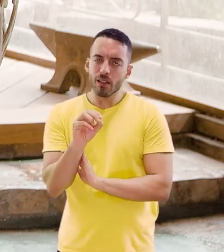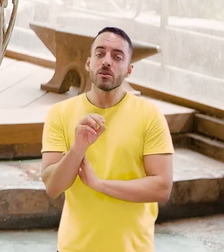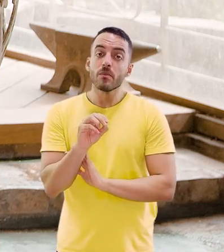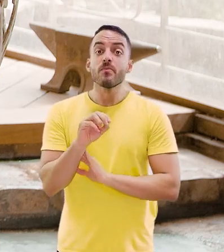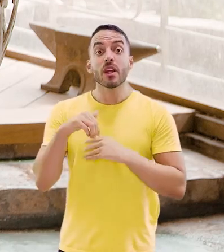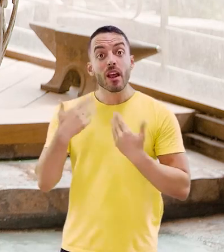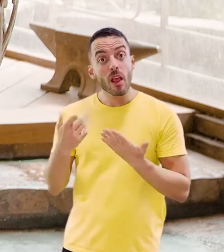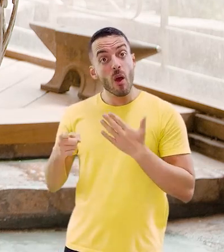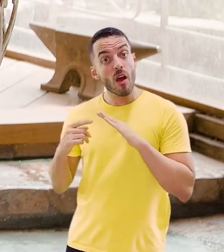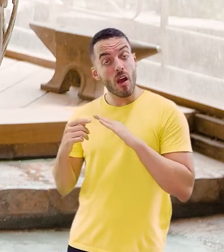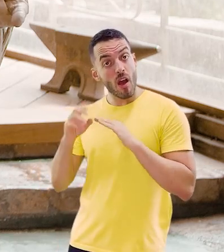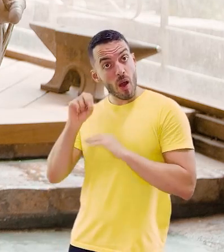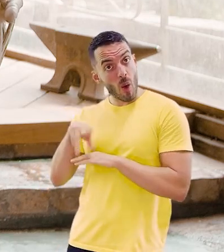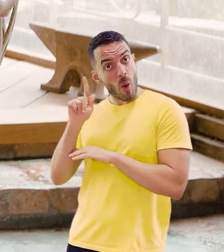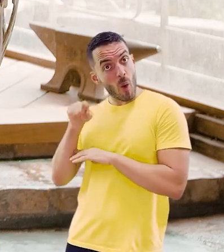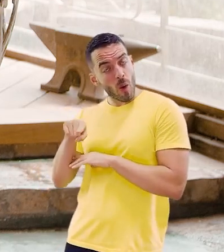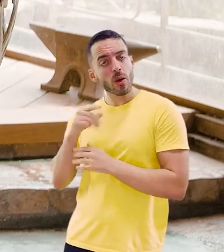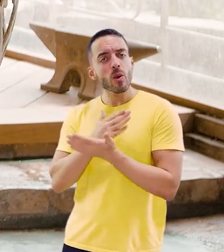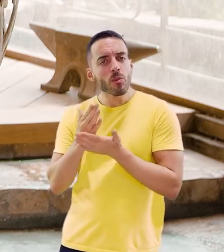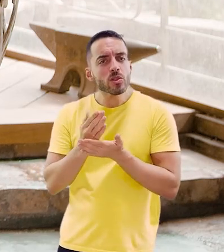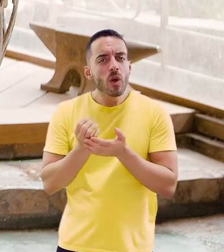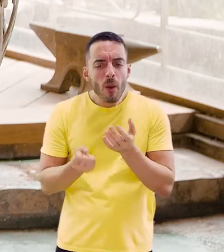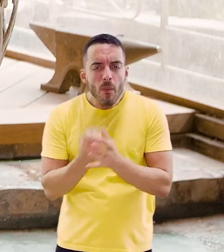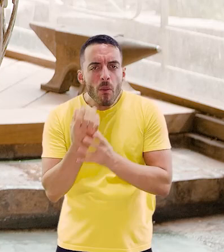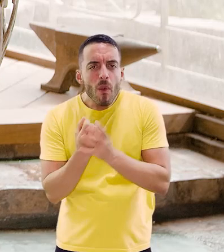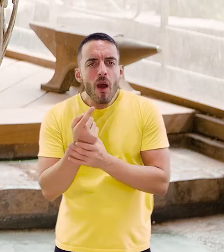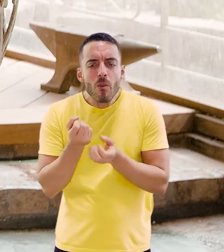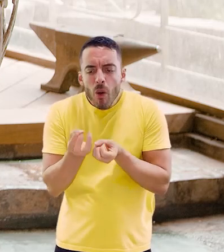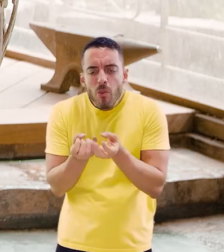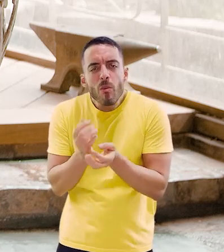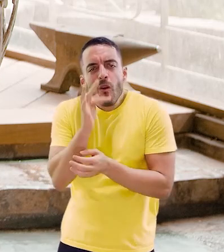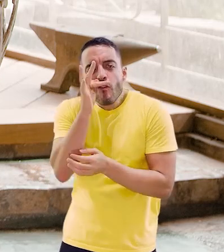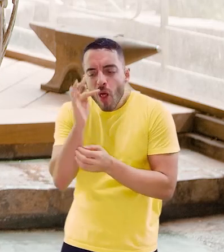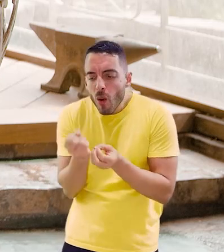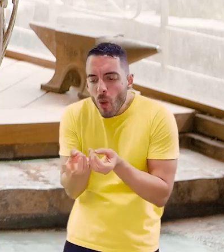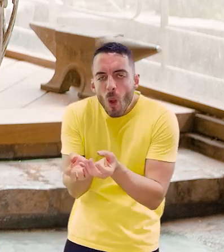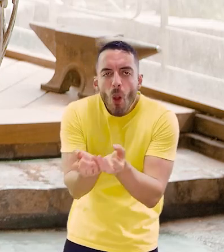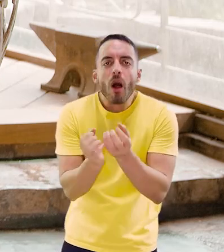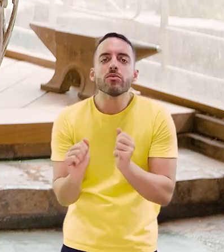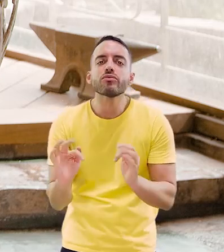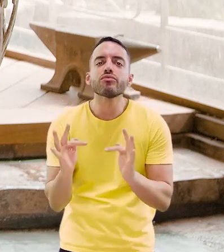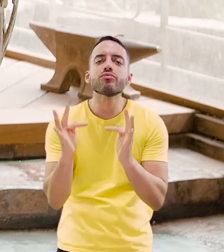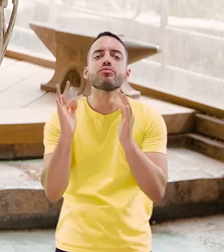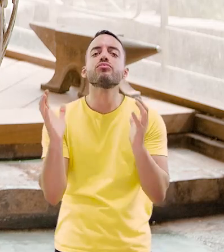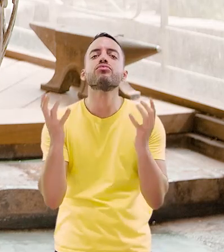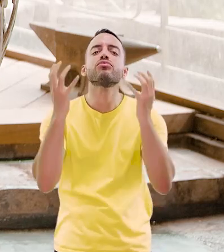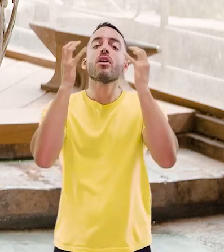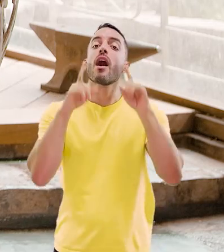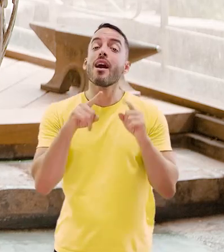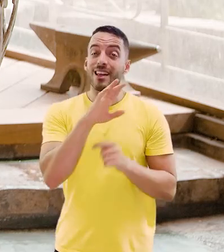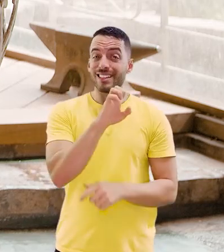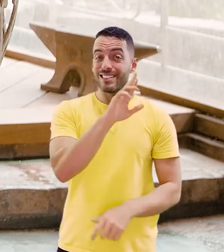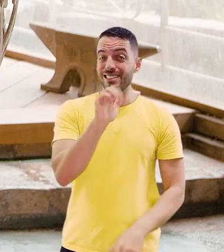criar, a produzir mudas para mata ciliar e para semidecídua. E o cerrado, né? O cerrado é um ambiente muito difícil